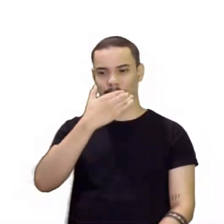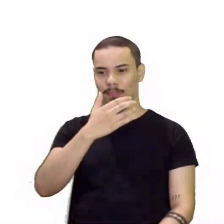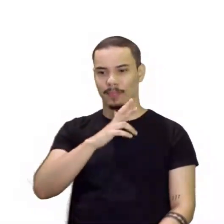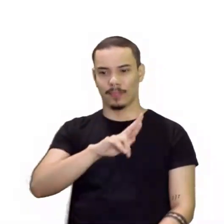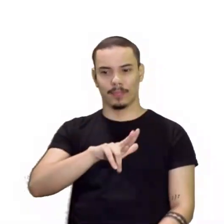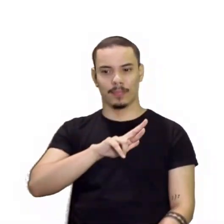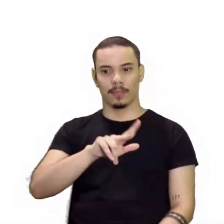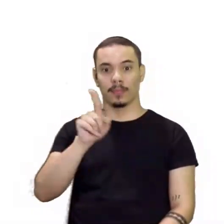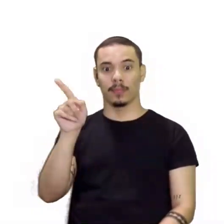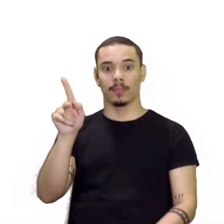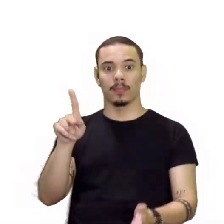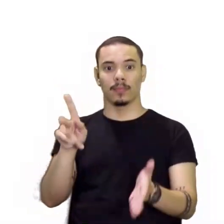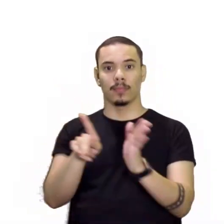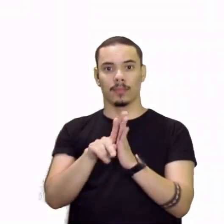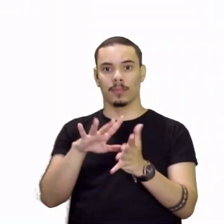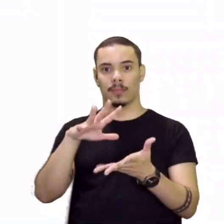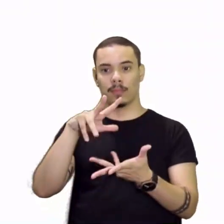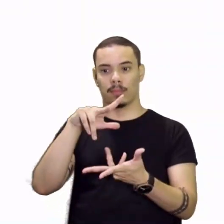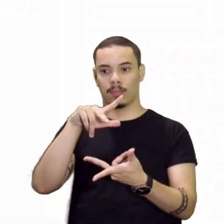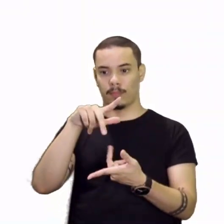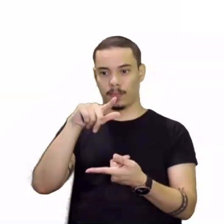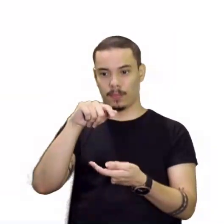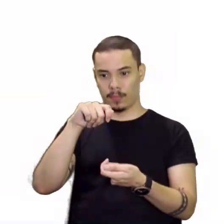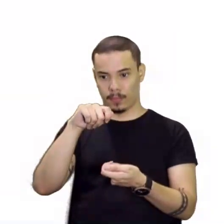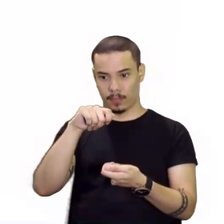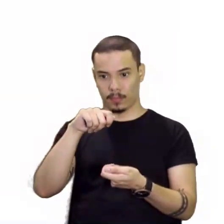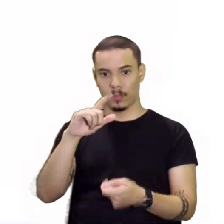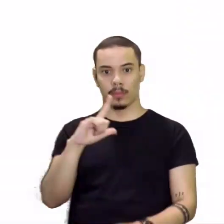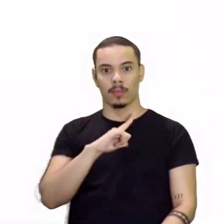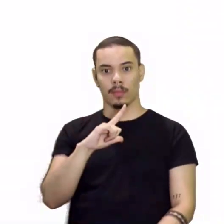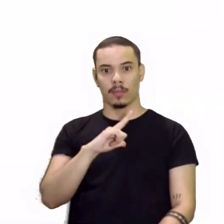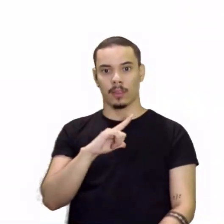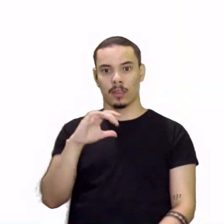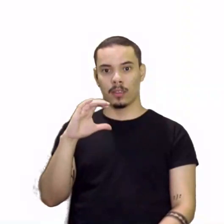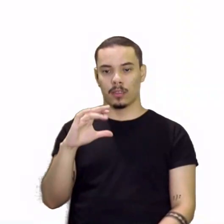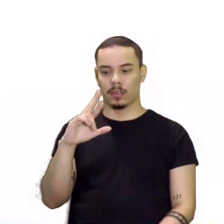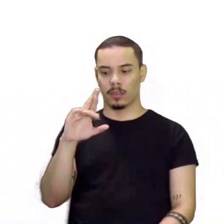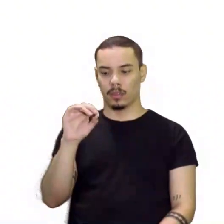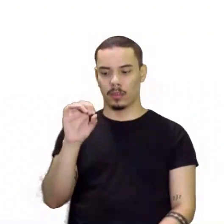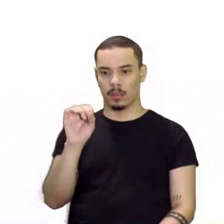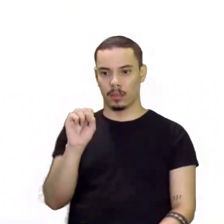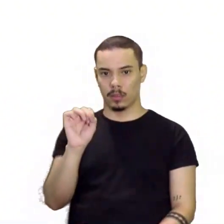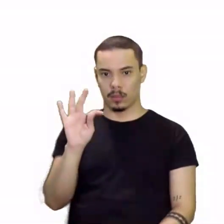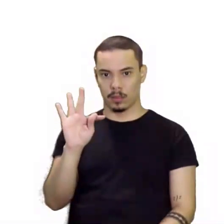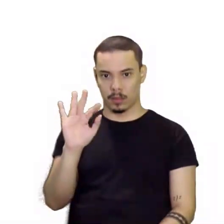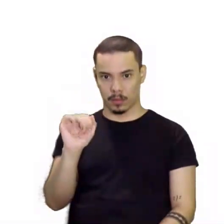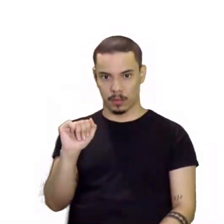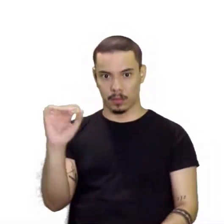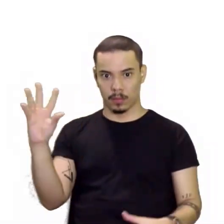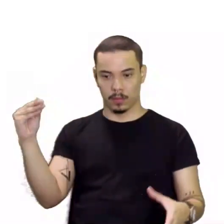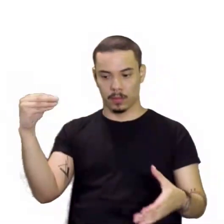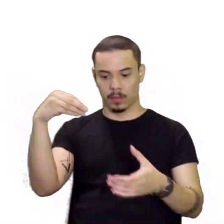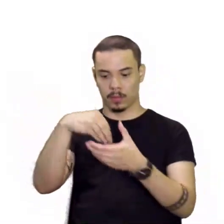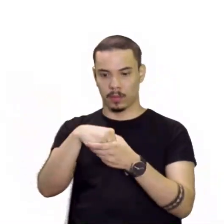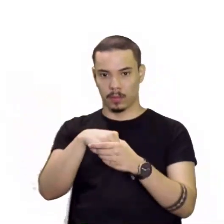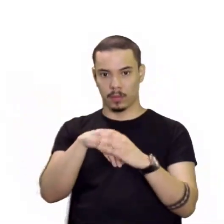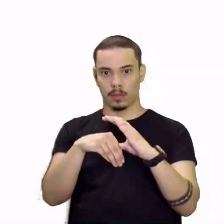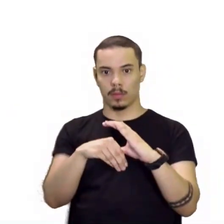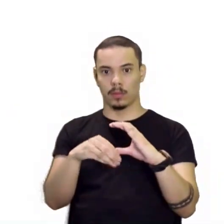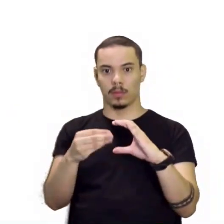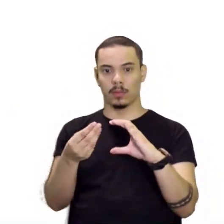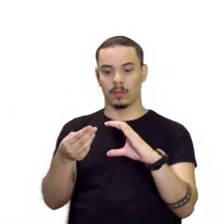representa o planeta Terra. Ele tem crosta, é a parte externa, ele